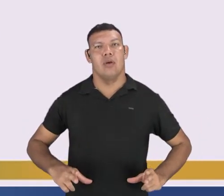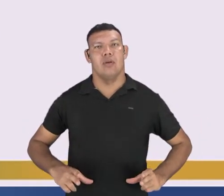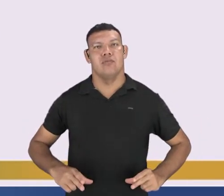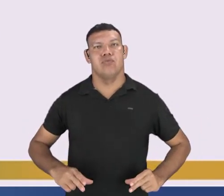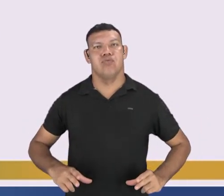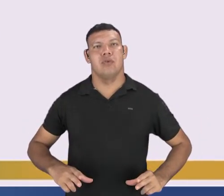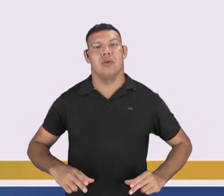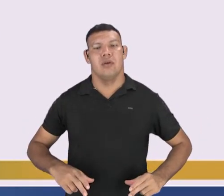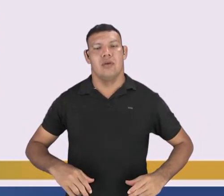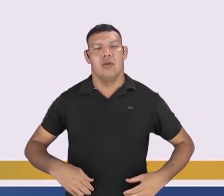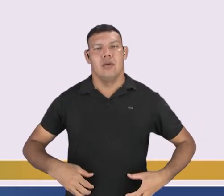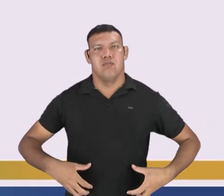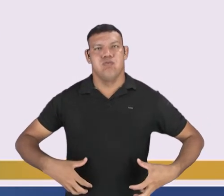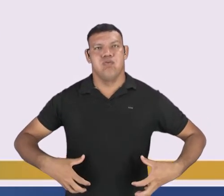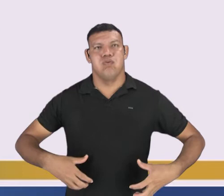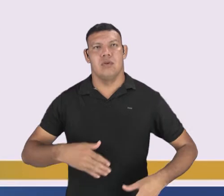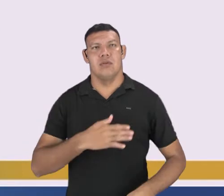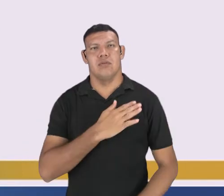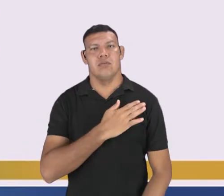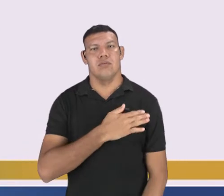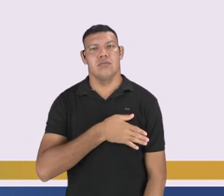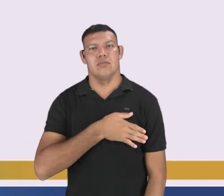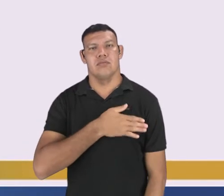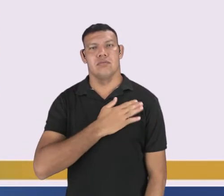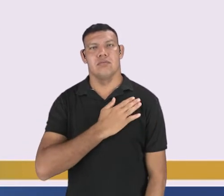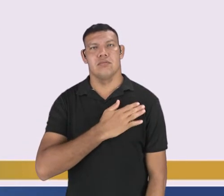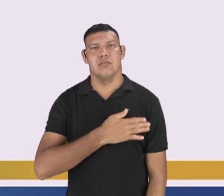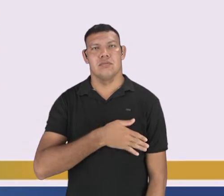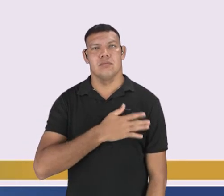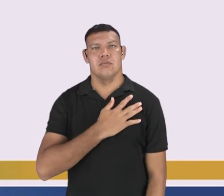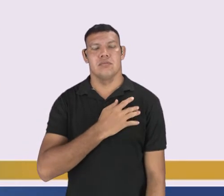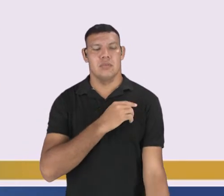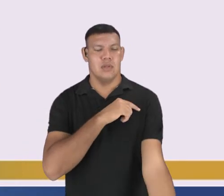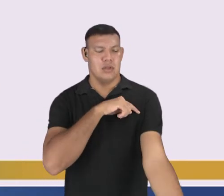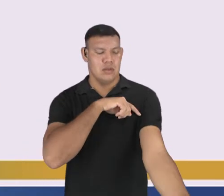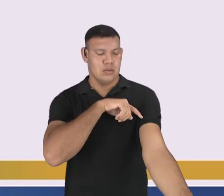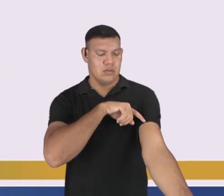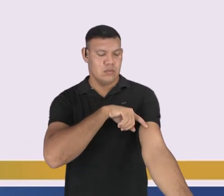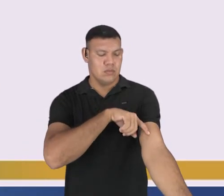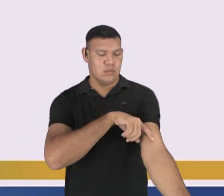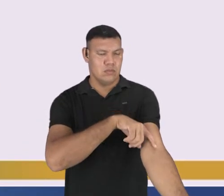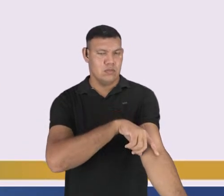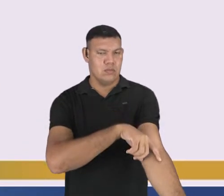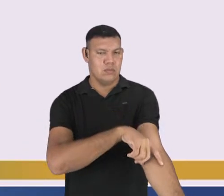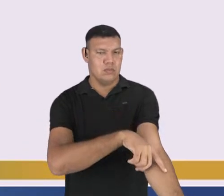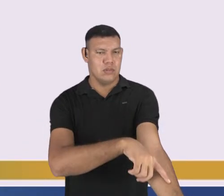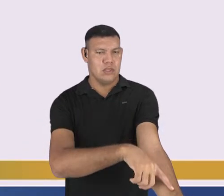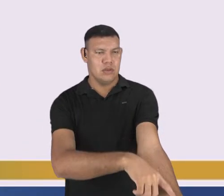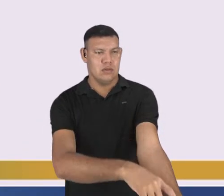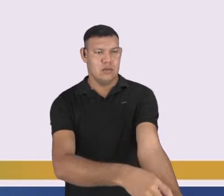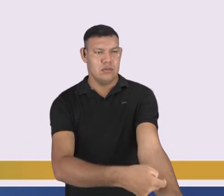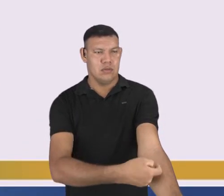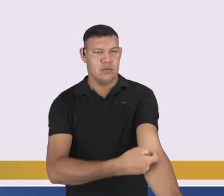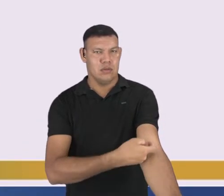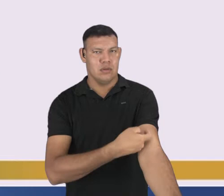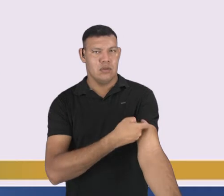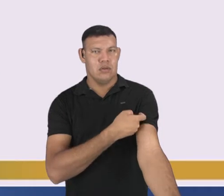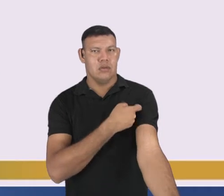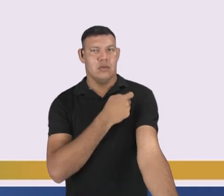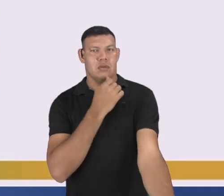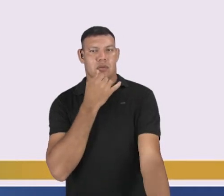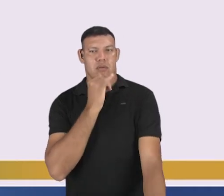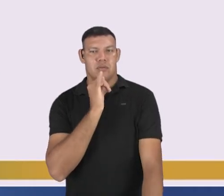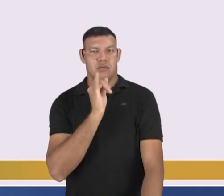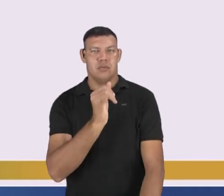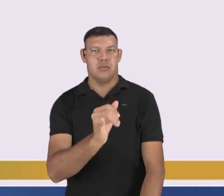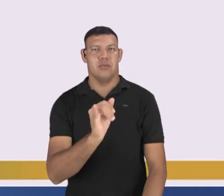ficam mais inchadas, o coração bate mais devagar, o sangue circula de forma mais lenta e a pessoa gasta menos energia. Dessa forma, ela